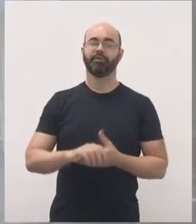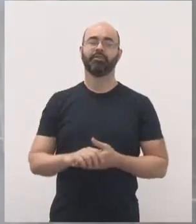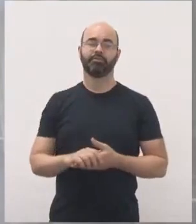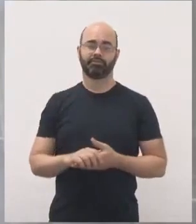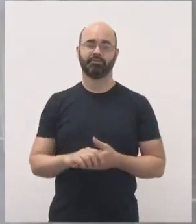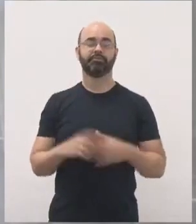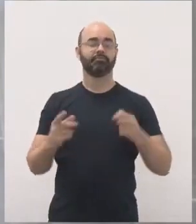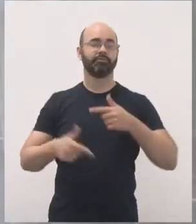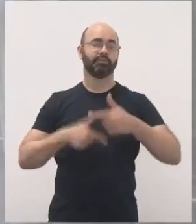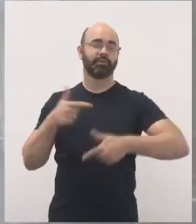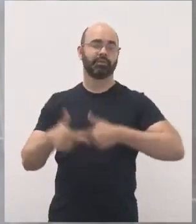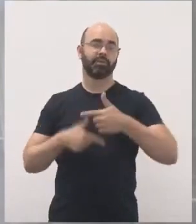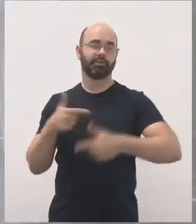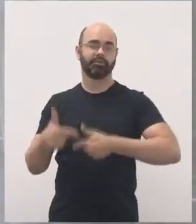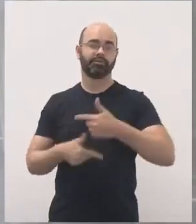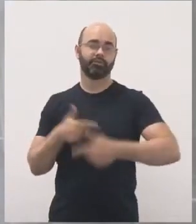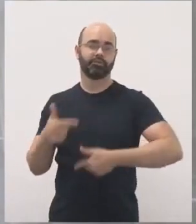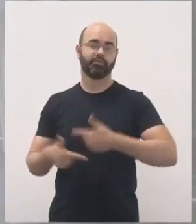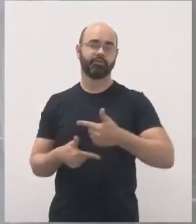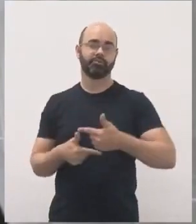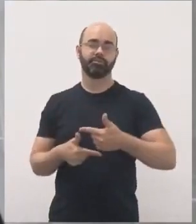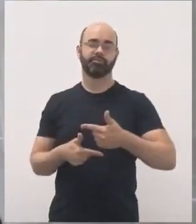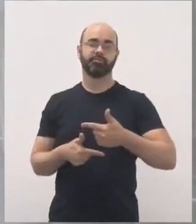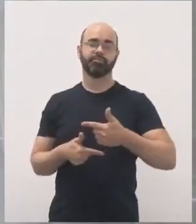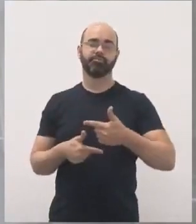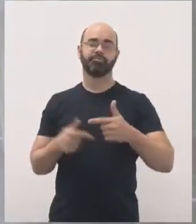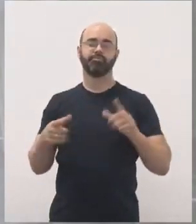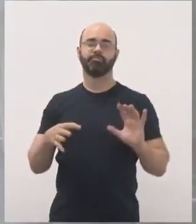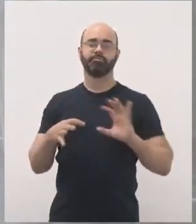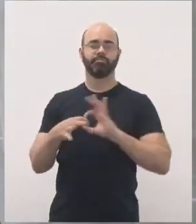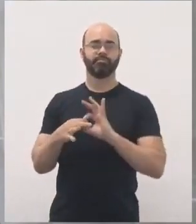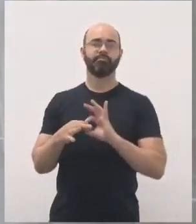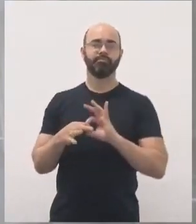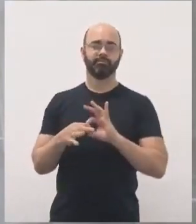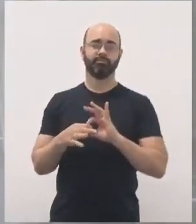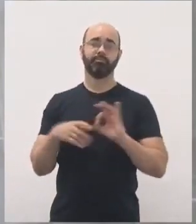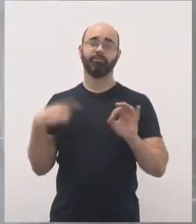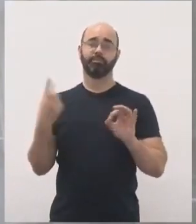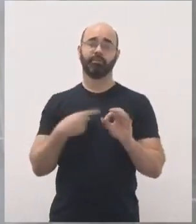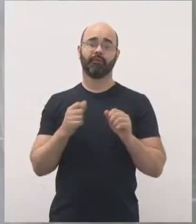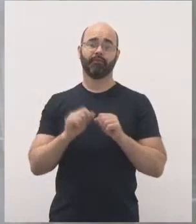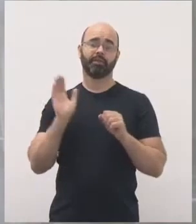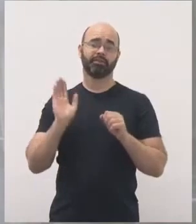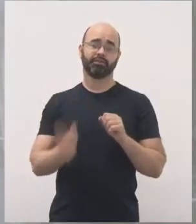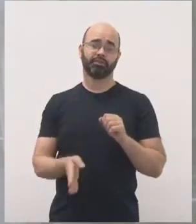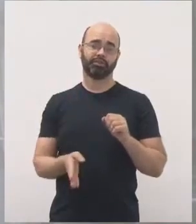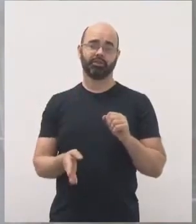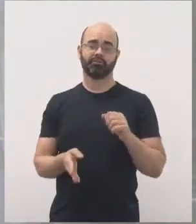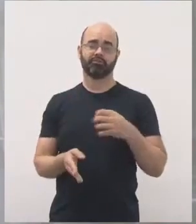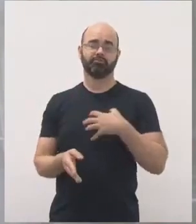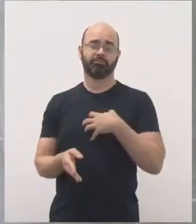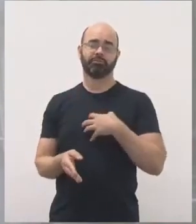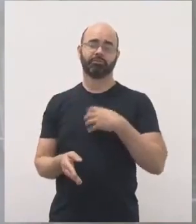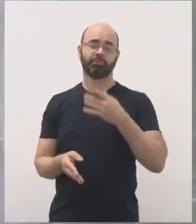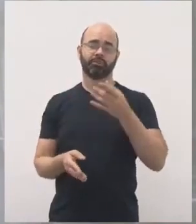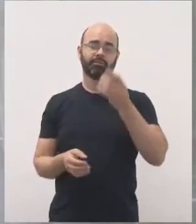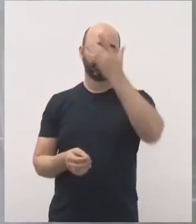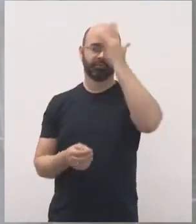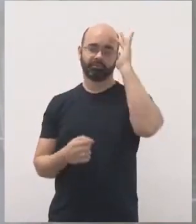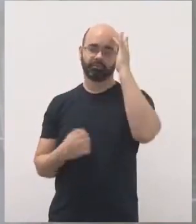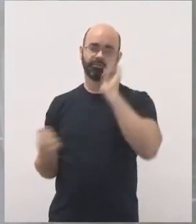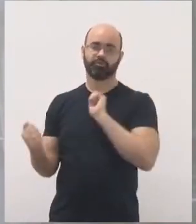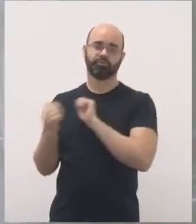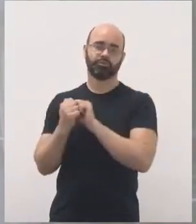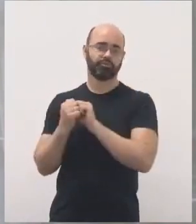essas ações do bem, elas estão muito ligadas com aquilo que a gente já faz, aquilo que é muito humano, que é estar junto com o outro,